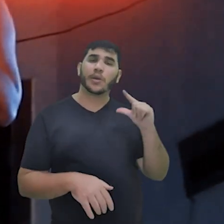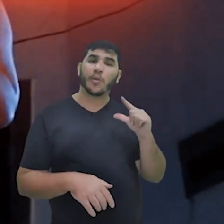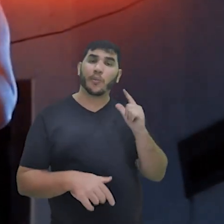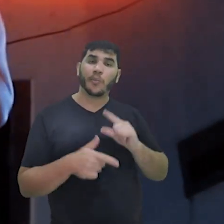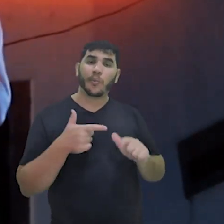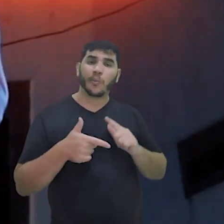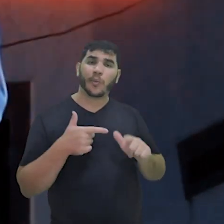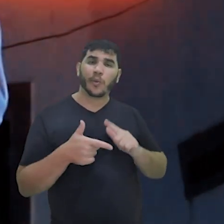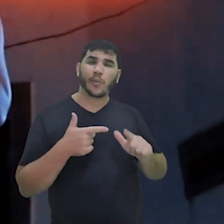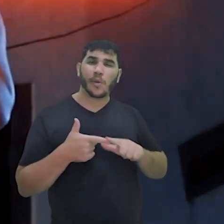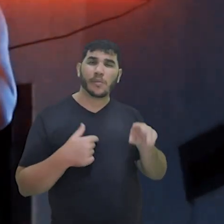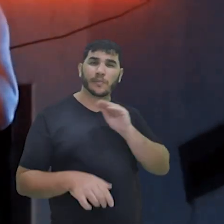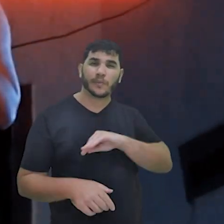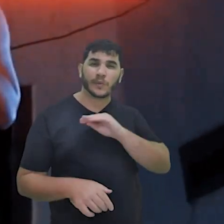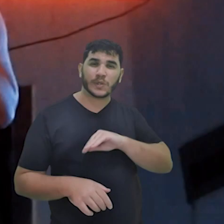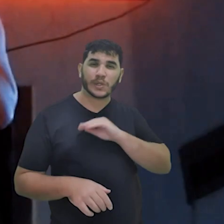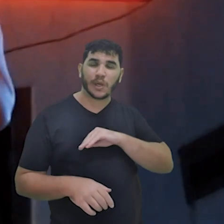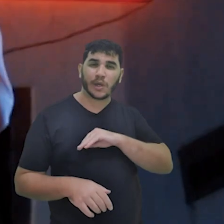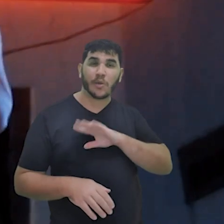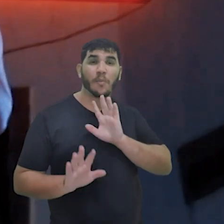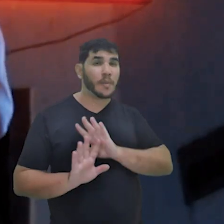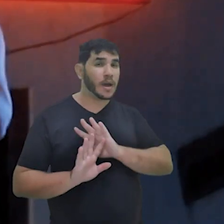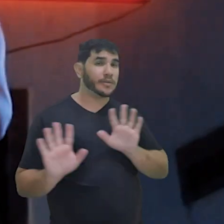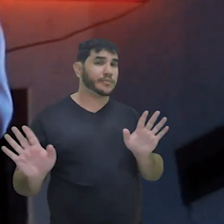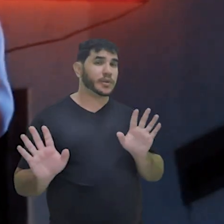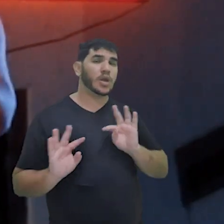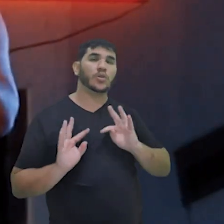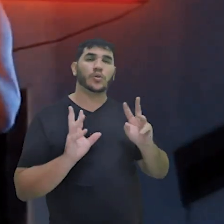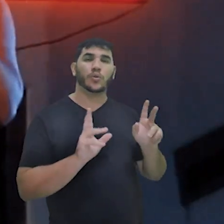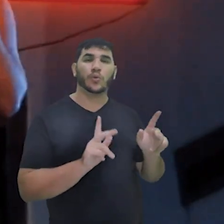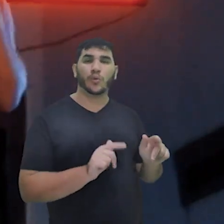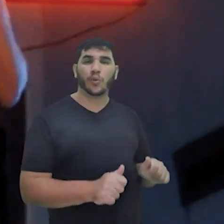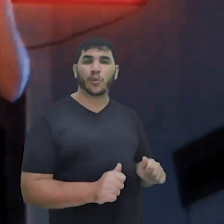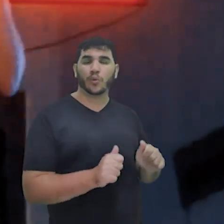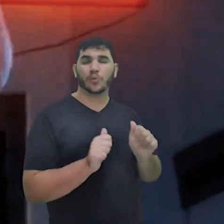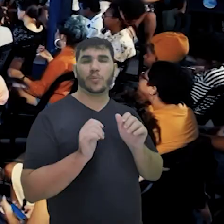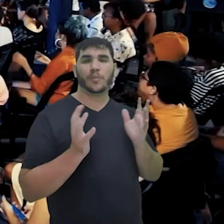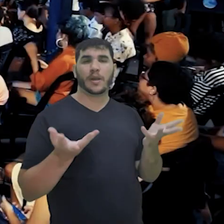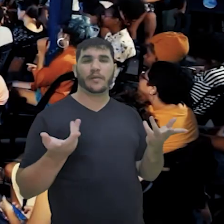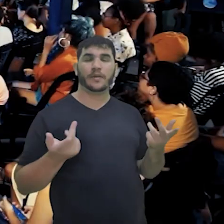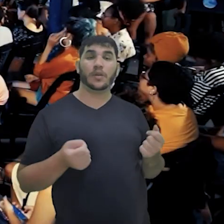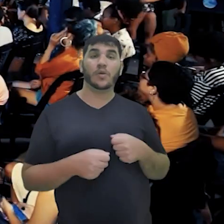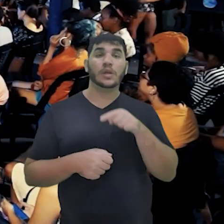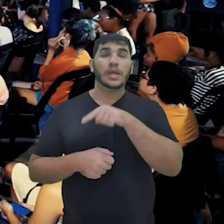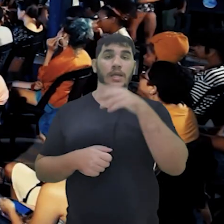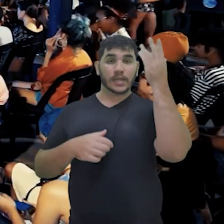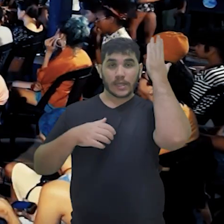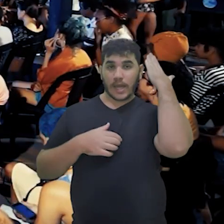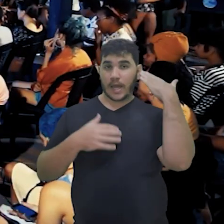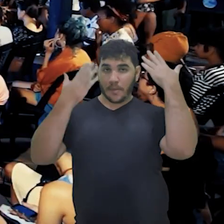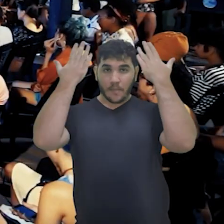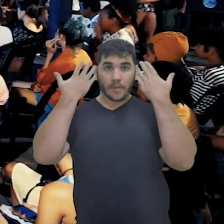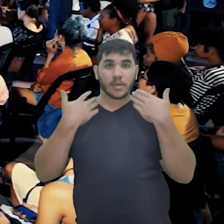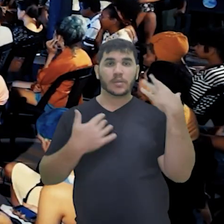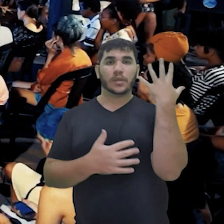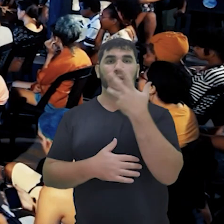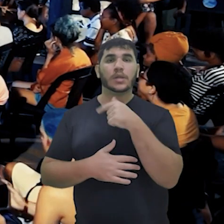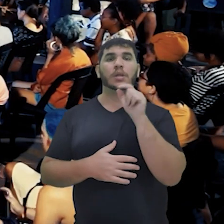pequeno probleminha com grana. Mas fora isso, vai tudo nos conformes. E esse cabelo lindo é